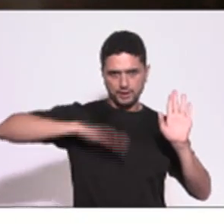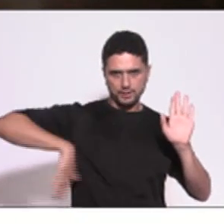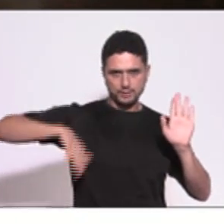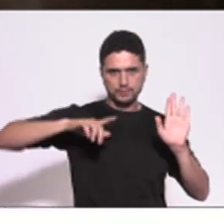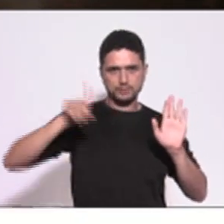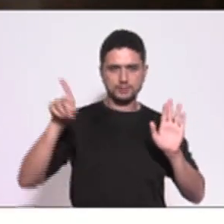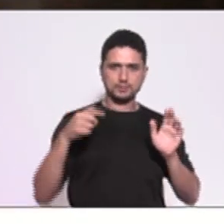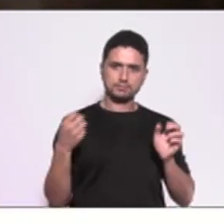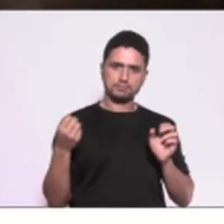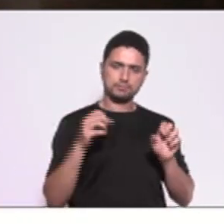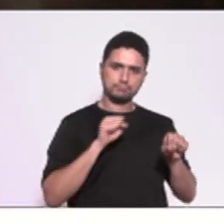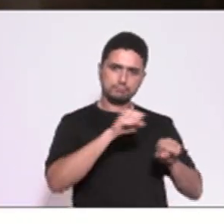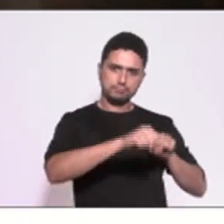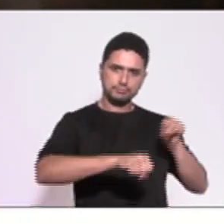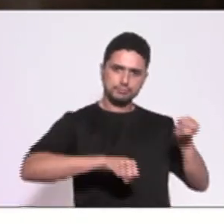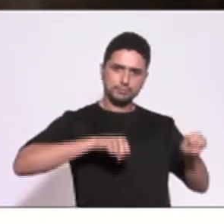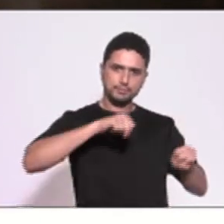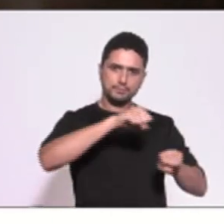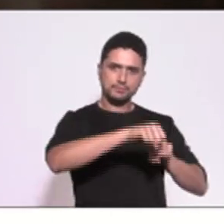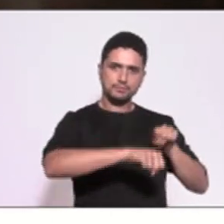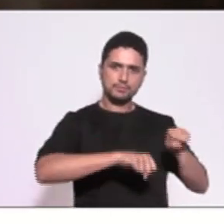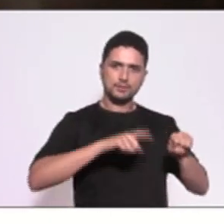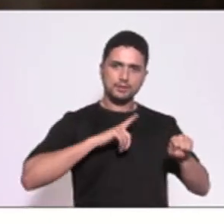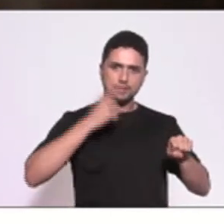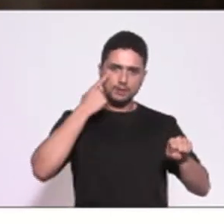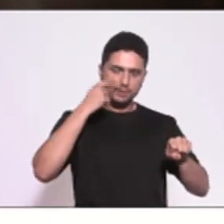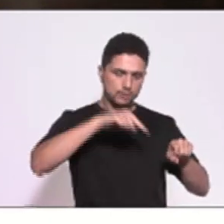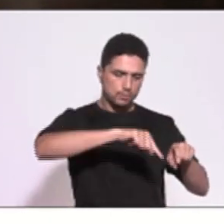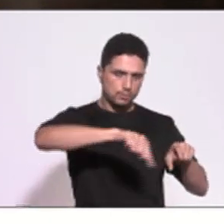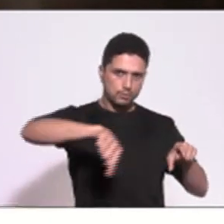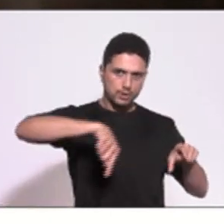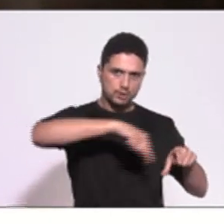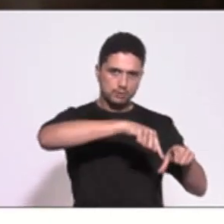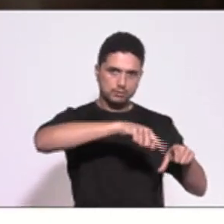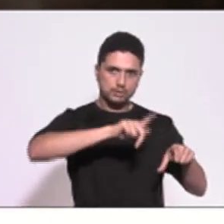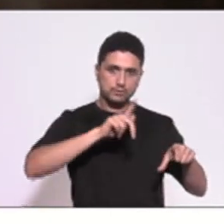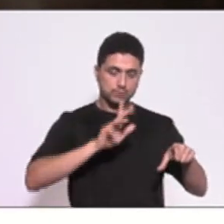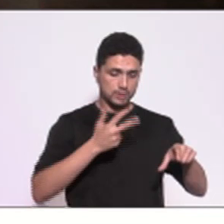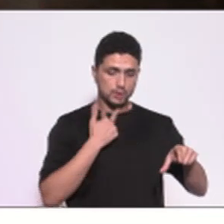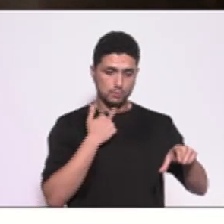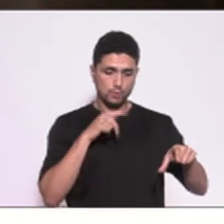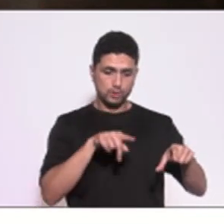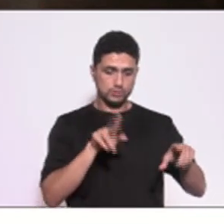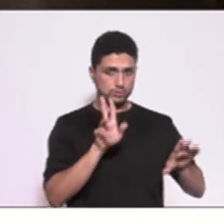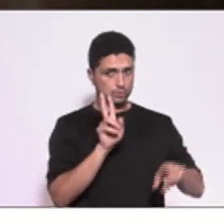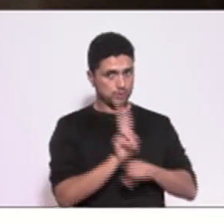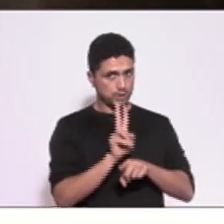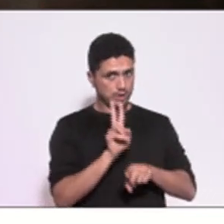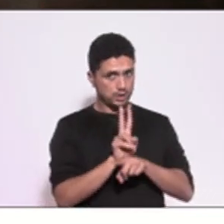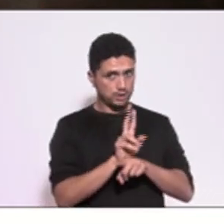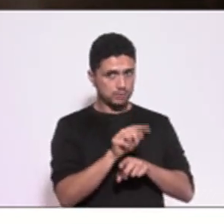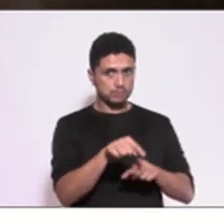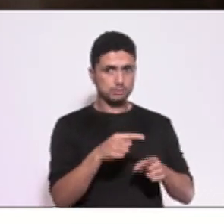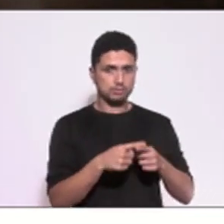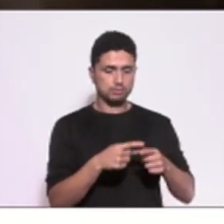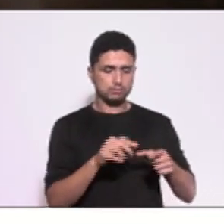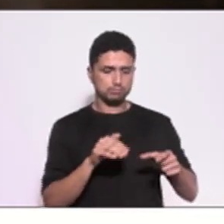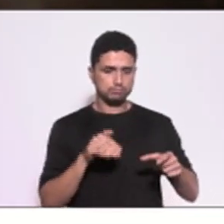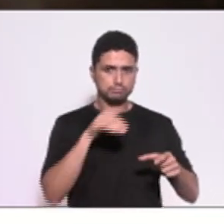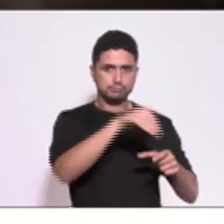um bueiro com uma lombada e ele disse: "Minha filha, não passa ali em cima." Eu falei: "Por quê,